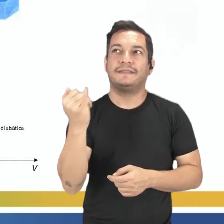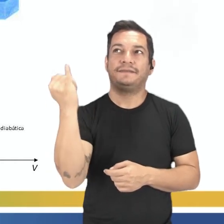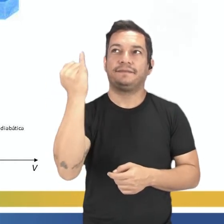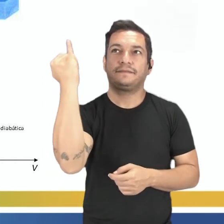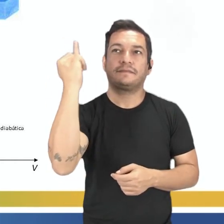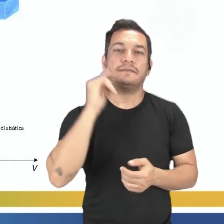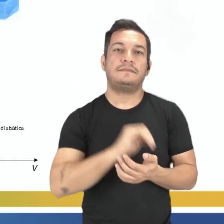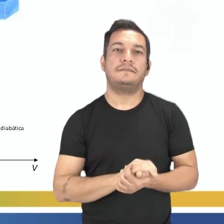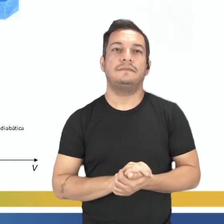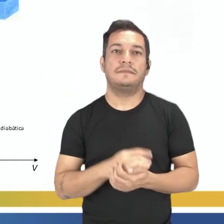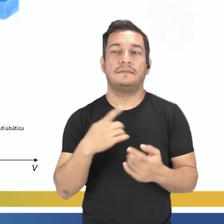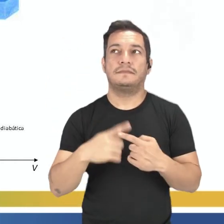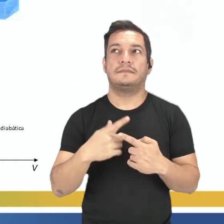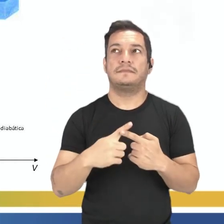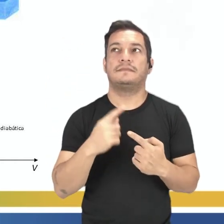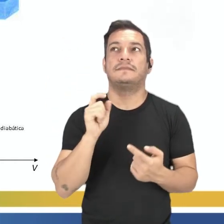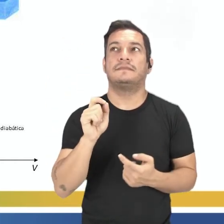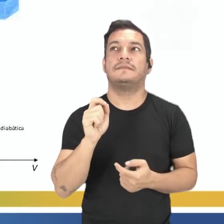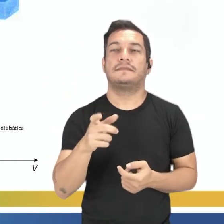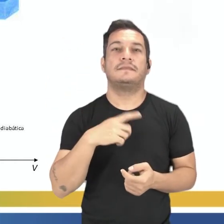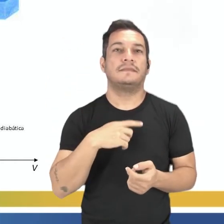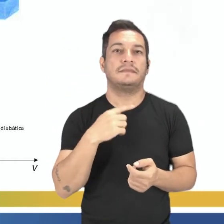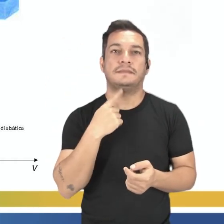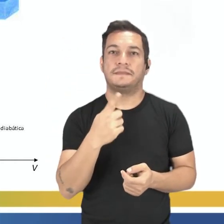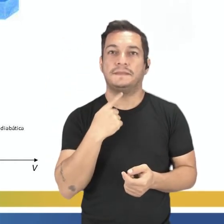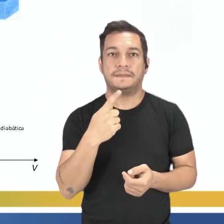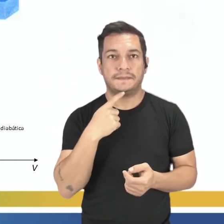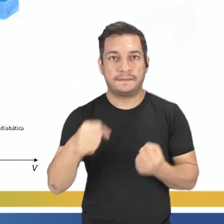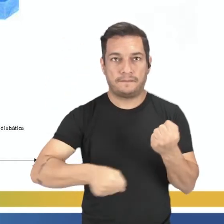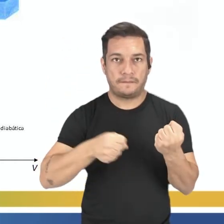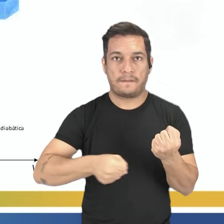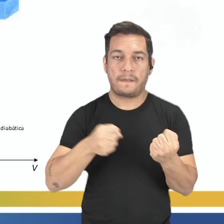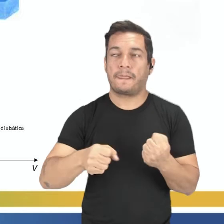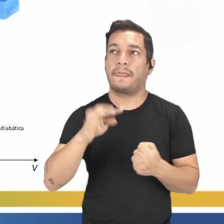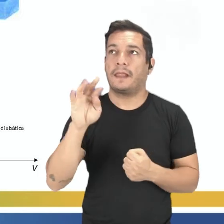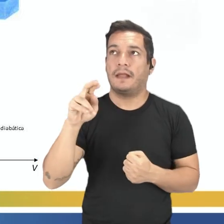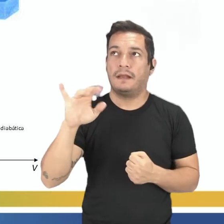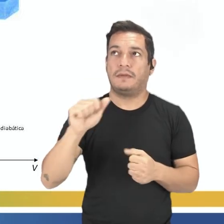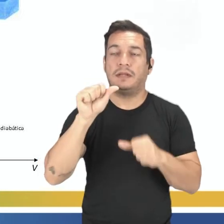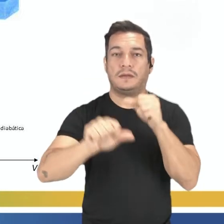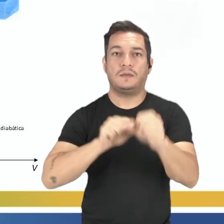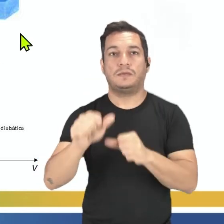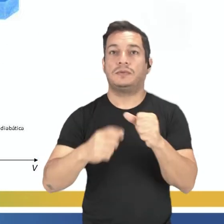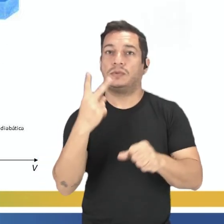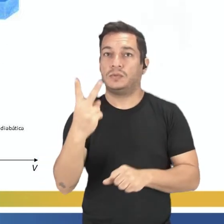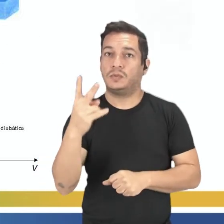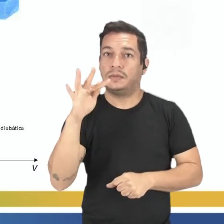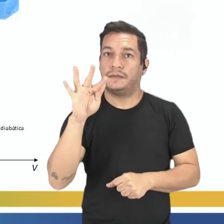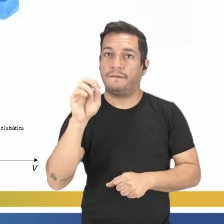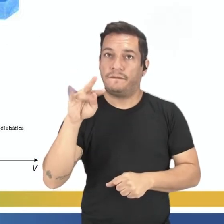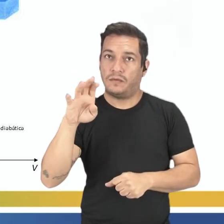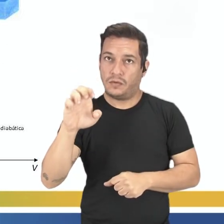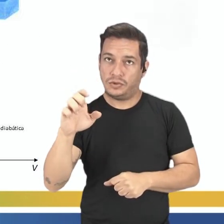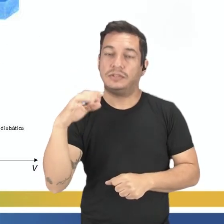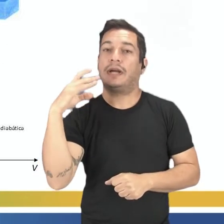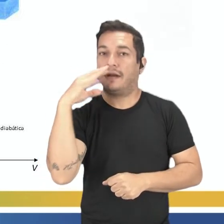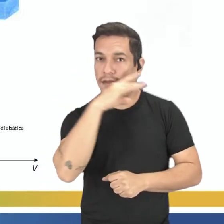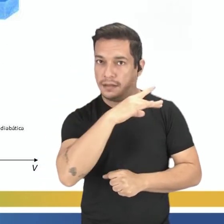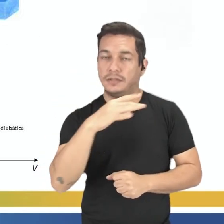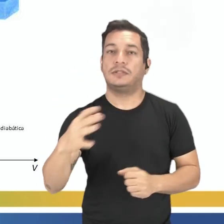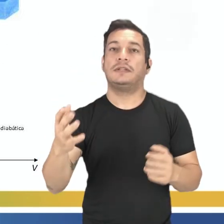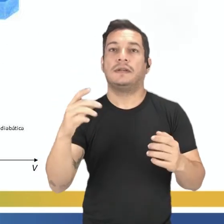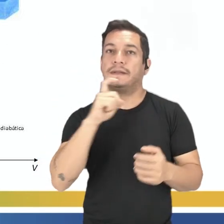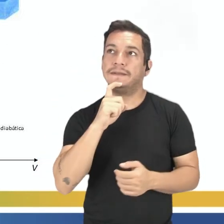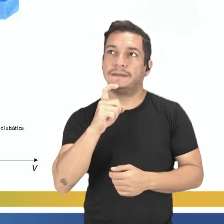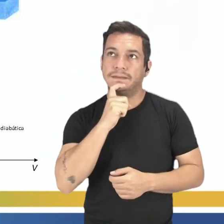Teorema de Carnot, que diz o seguinte: nenhuma máquina térmica que opere entre duas fontes, ou seja, a fonte quente e a